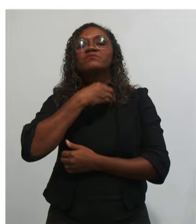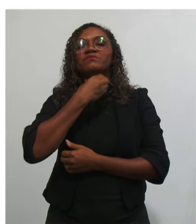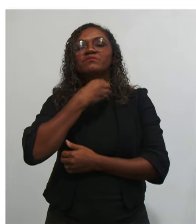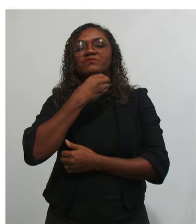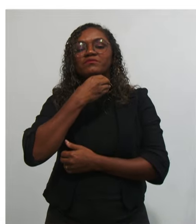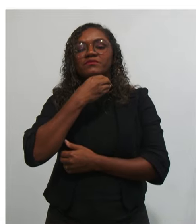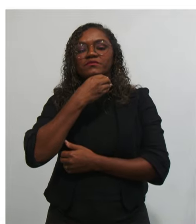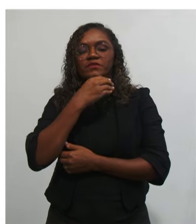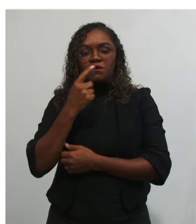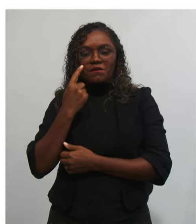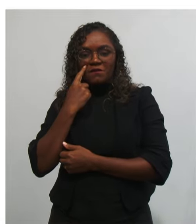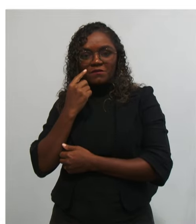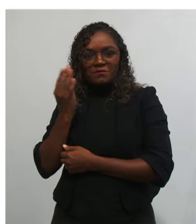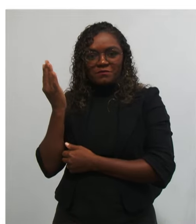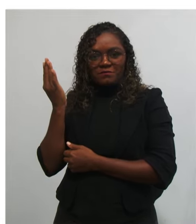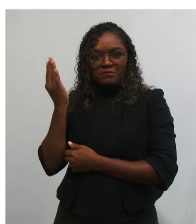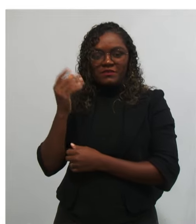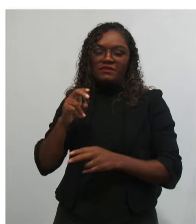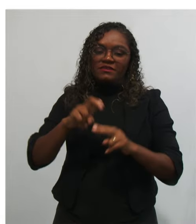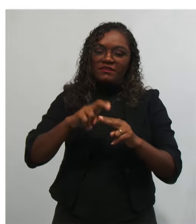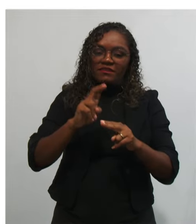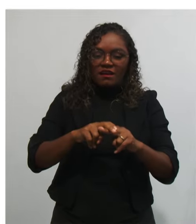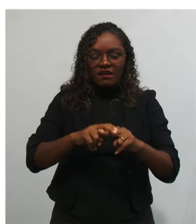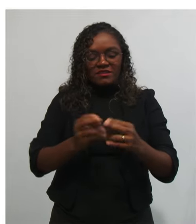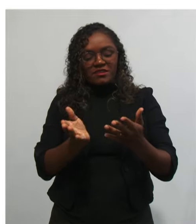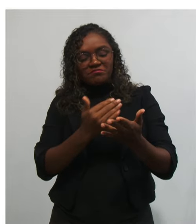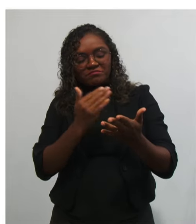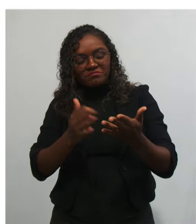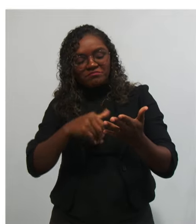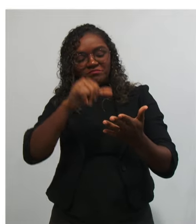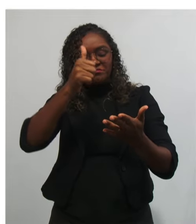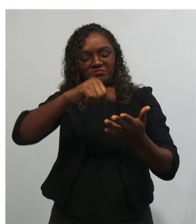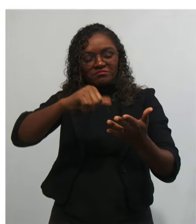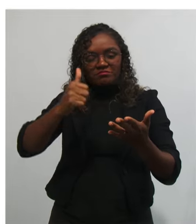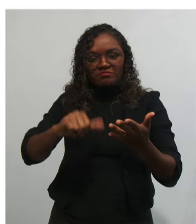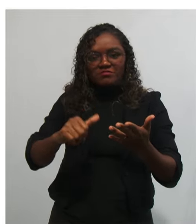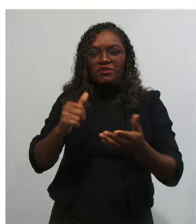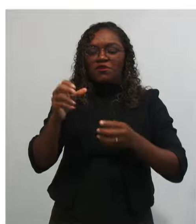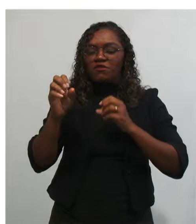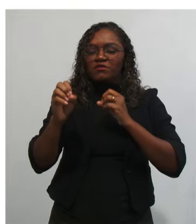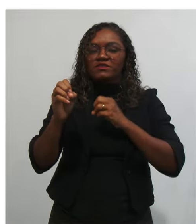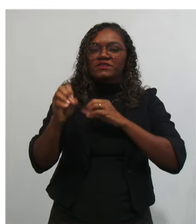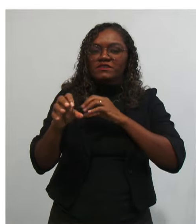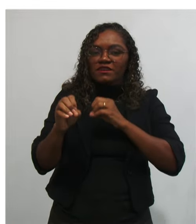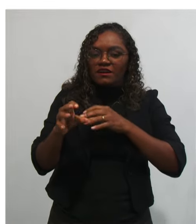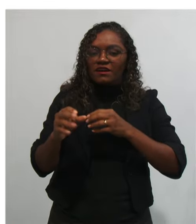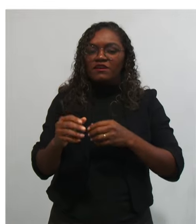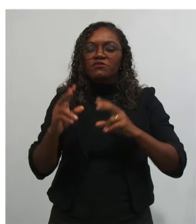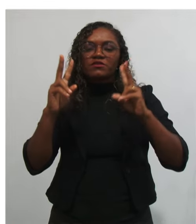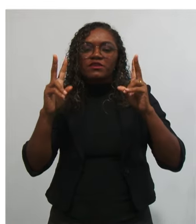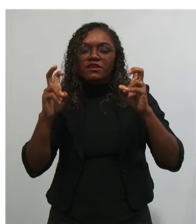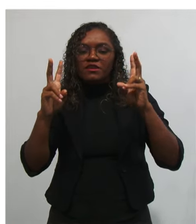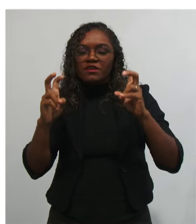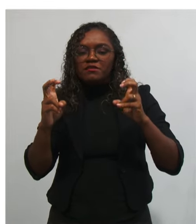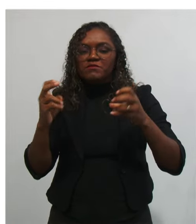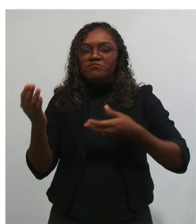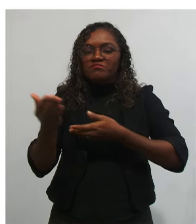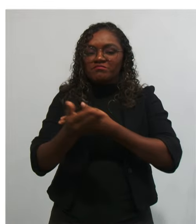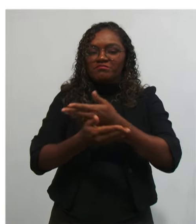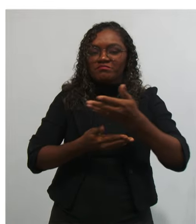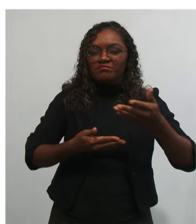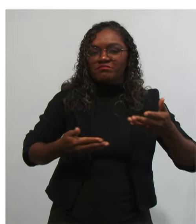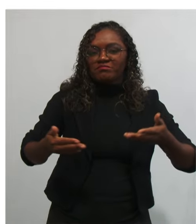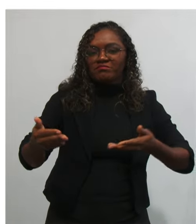ela sentada com as crianças analisando conversando sobre com as crianças sobre o trabalho das próprias crianças numa época em que